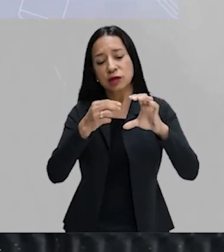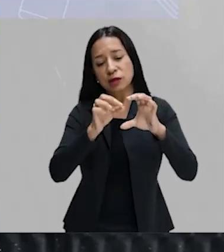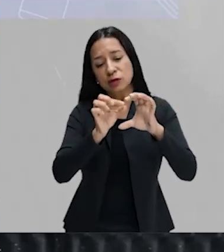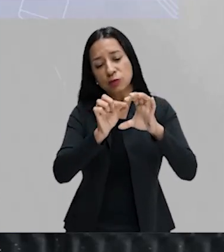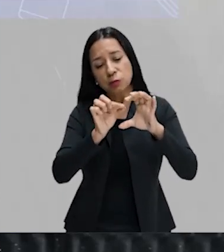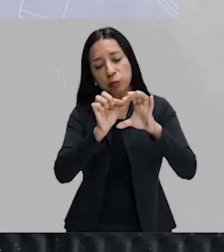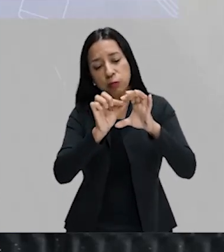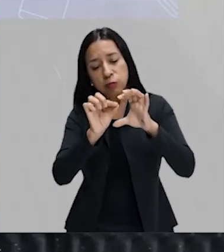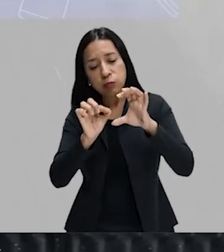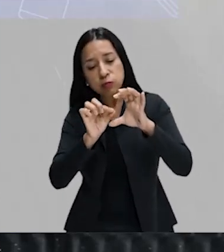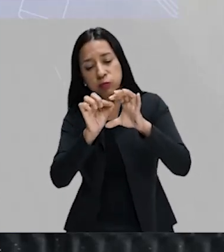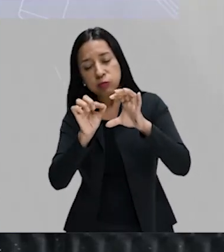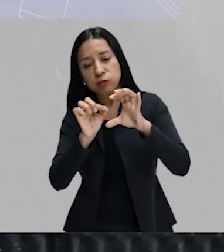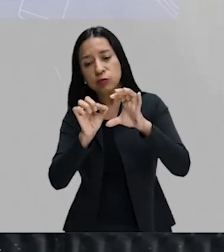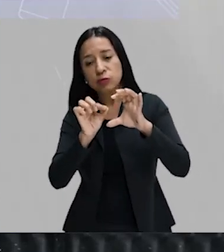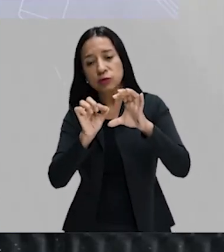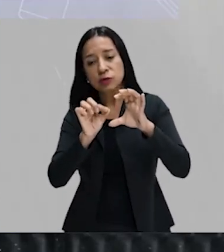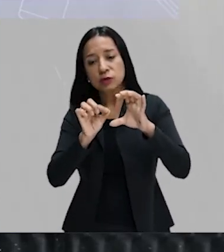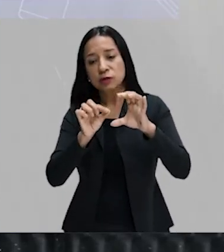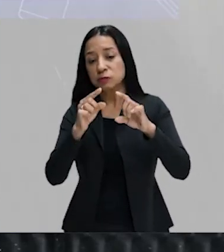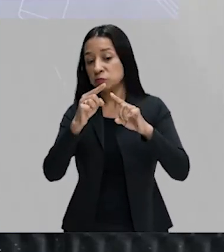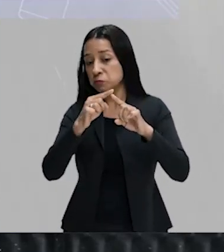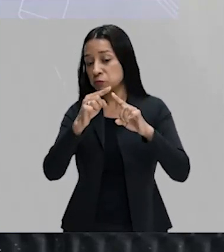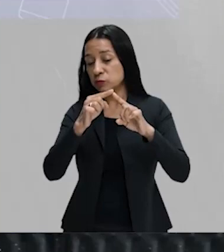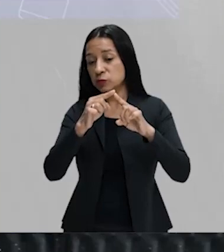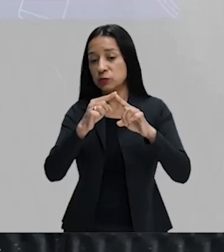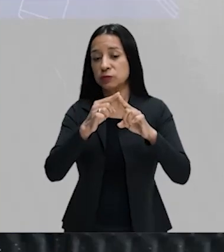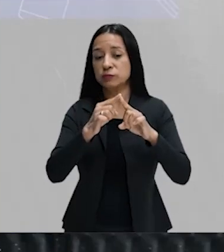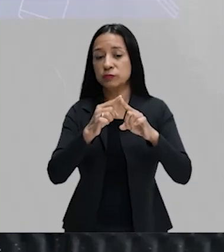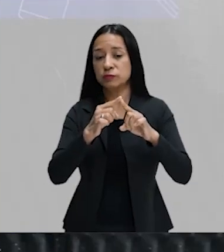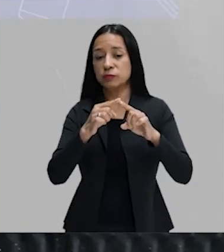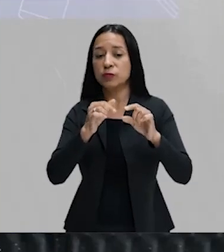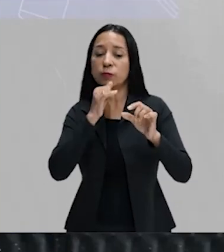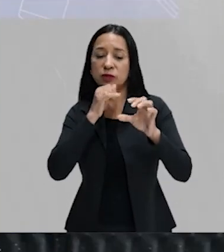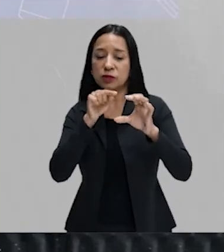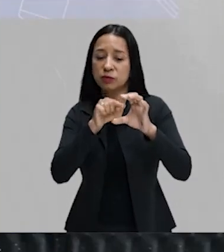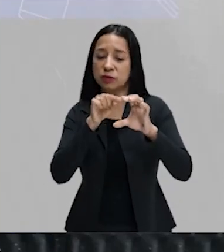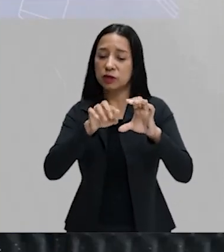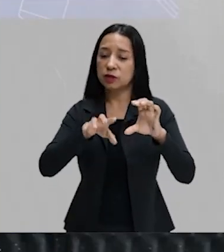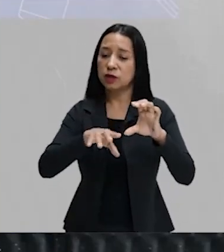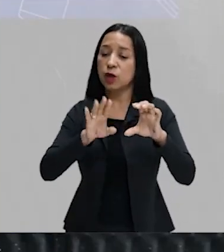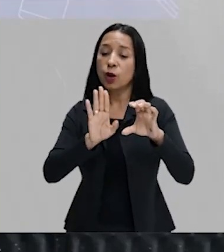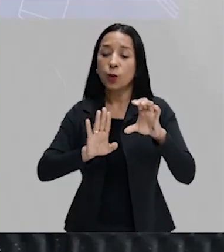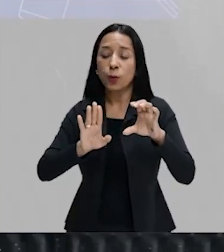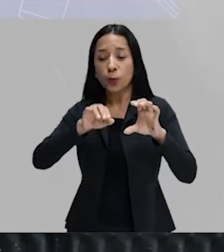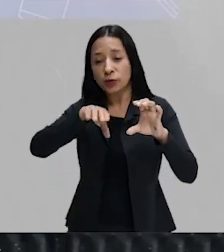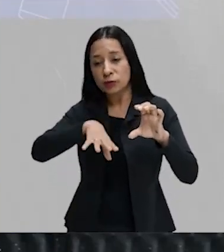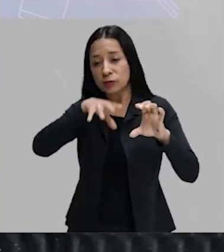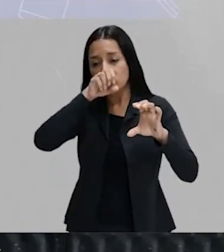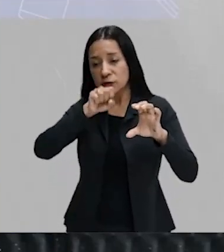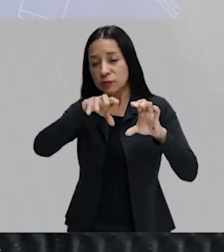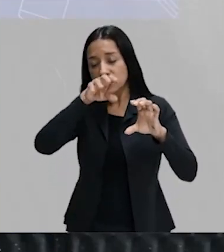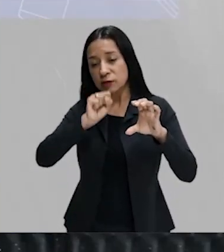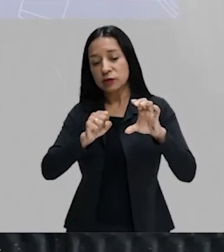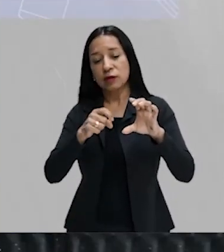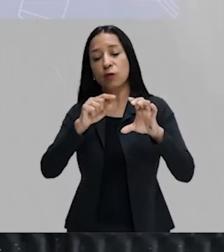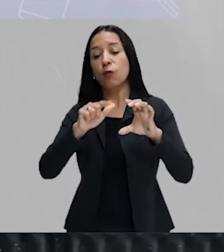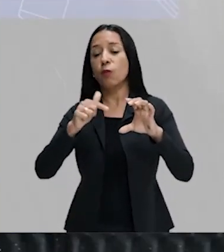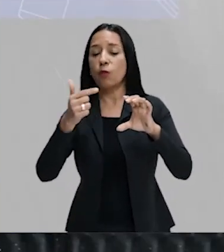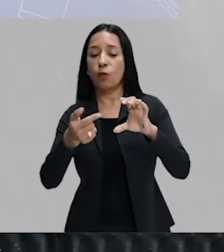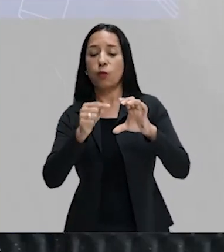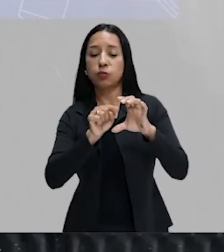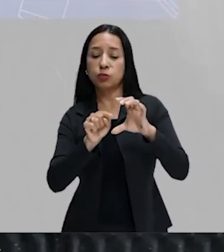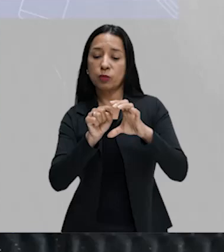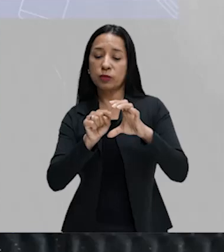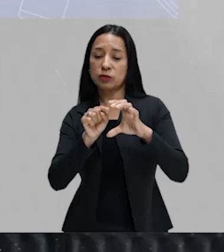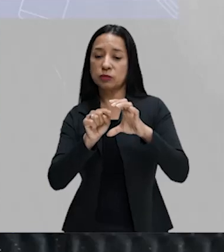funções definidas. Tem um compartimento que só vai cuidar da respiração celular, tem o outro compartimento que vai trabalhar